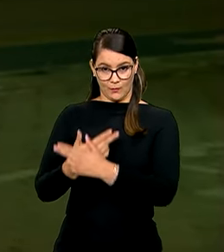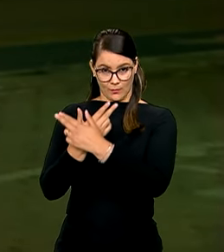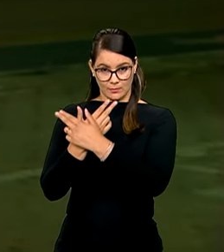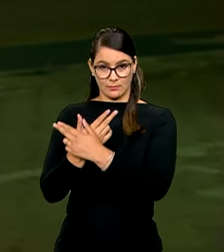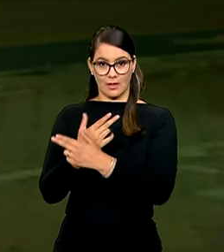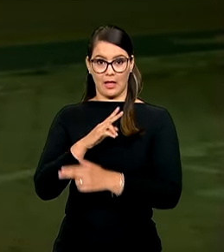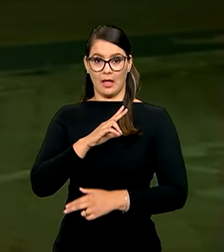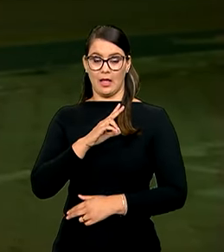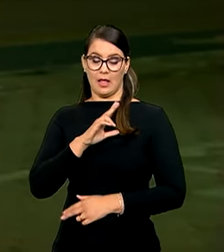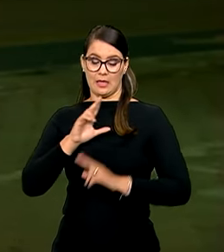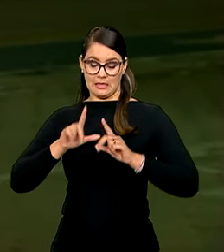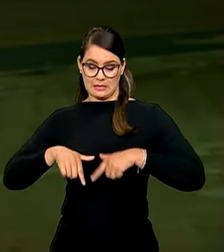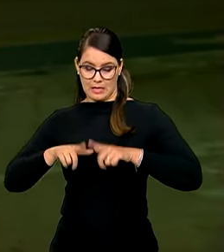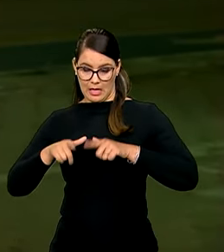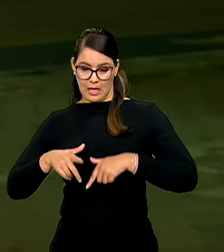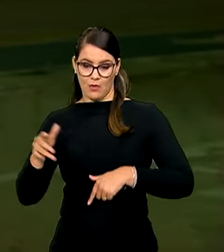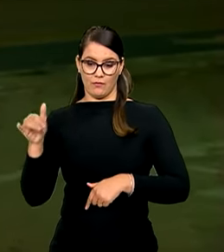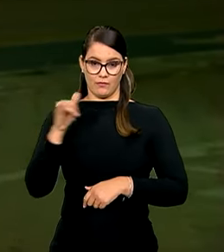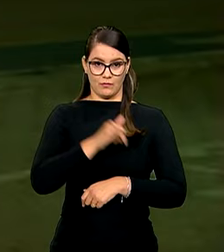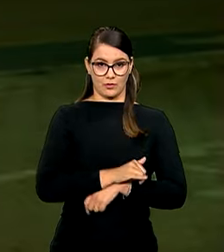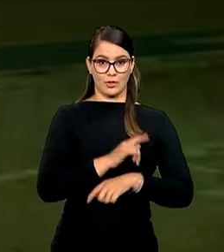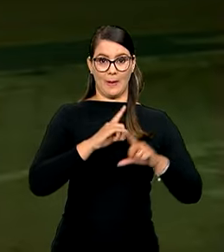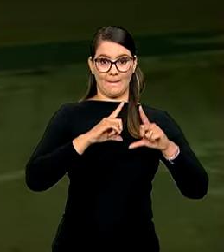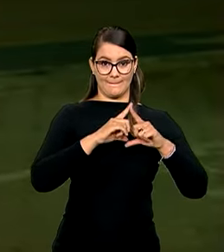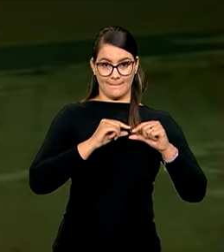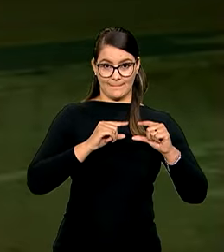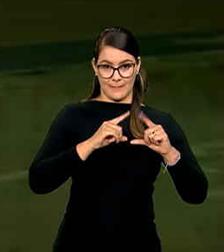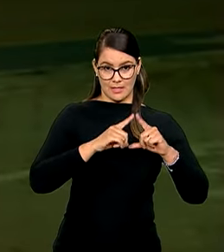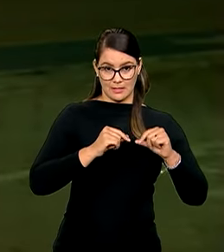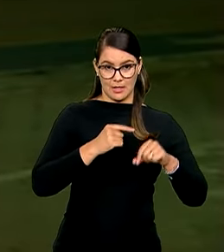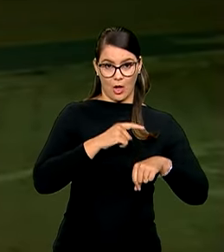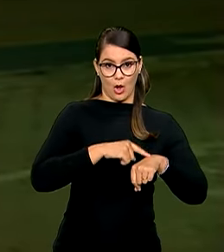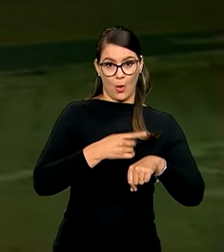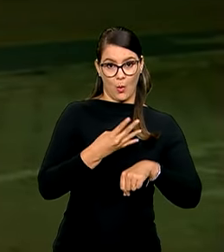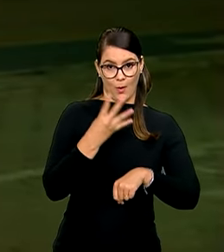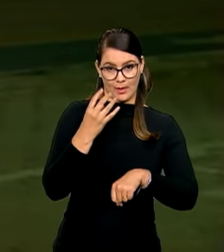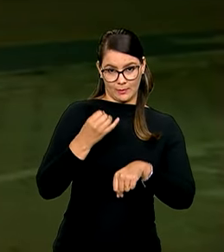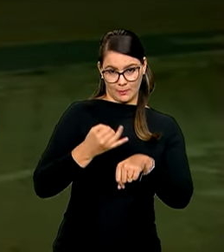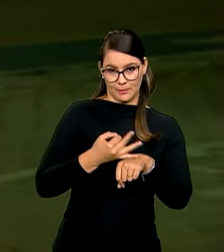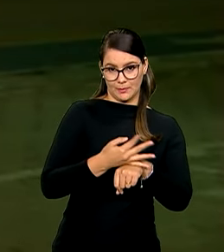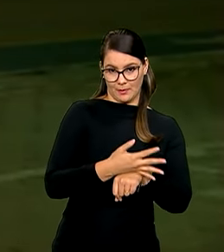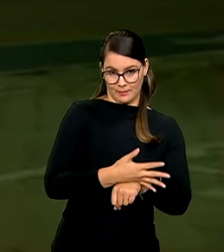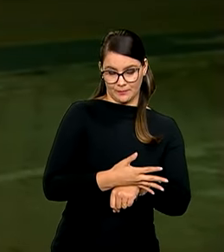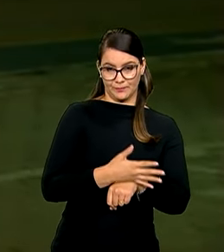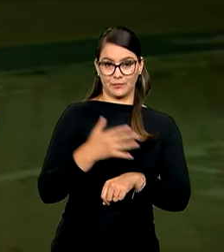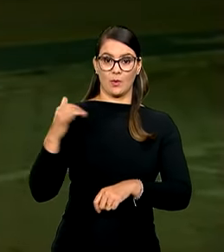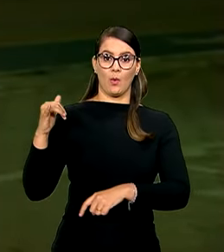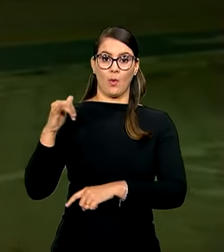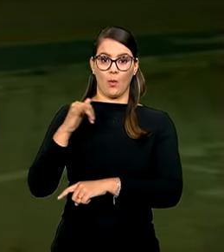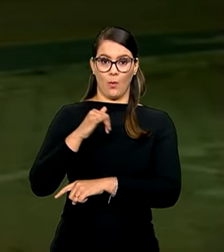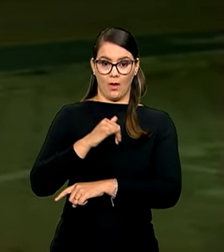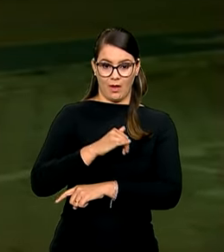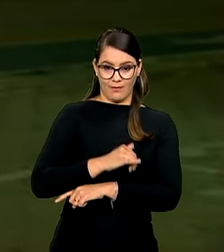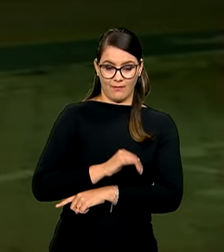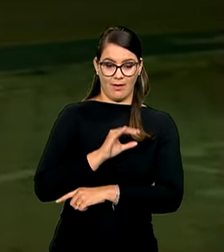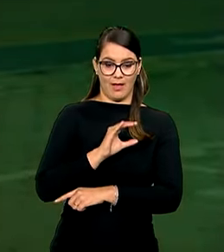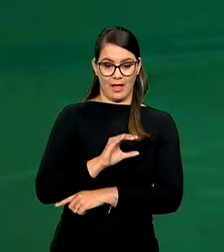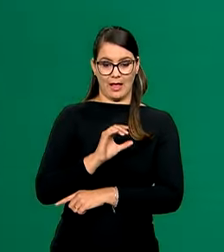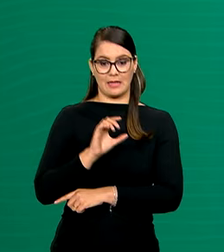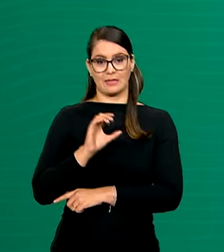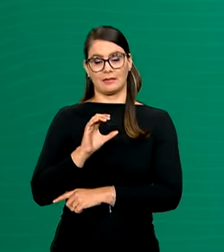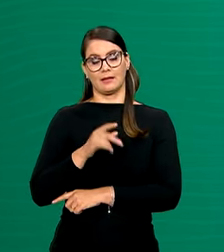Israel deve pousar aqui na base aérea de Brasília às 4 horas da manhã desta quarta-feira. A aeronave KC-30,